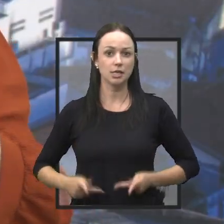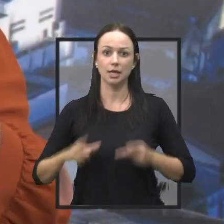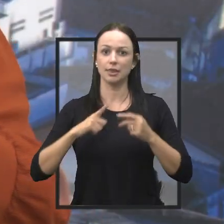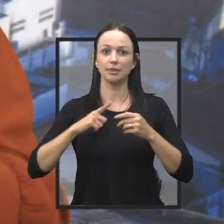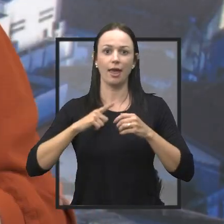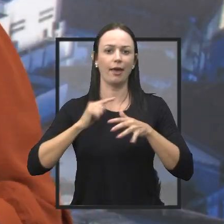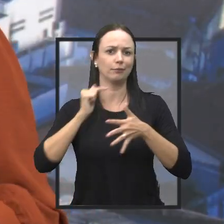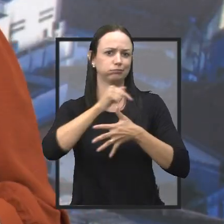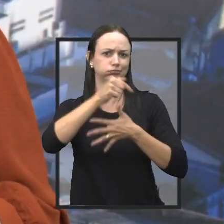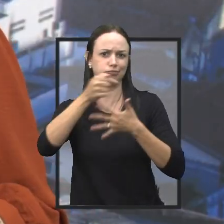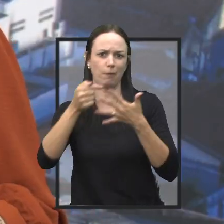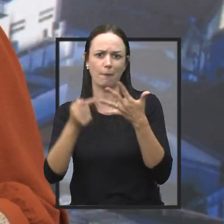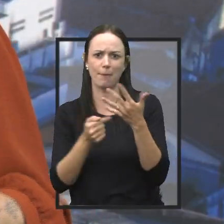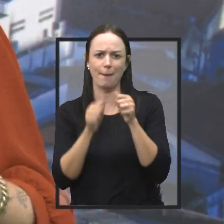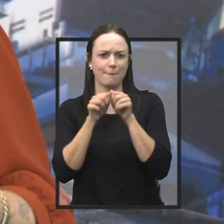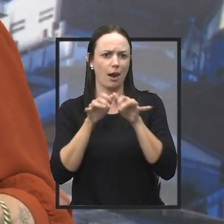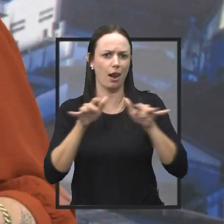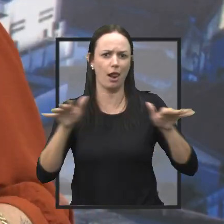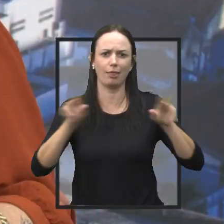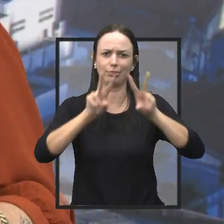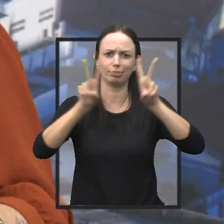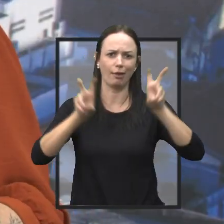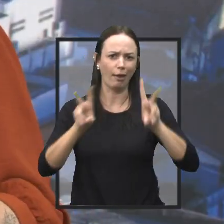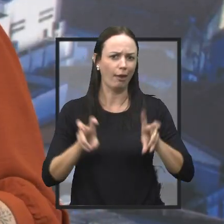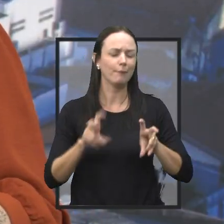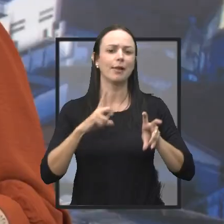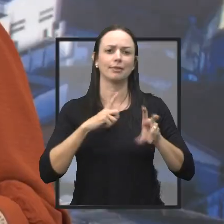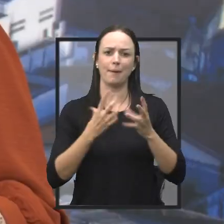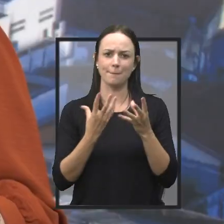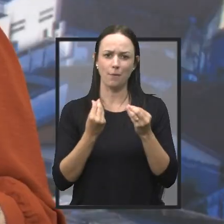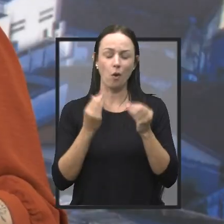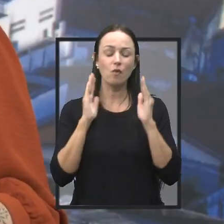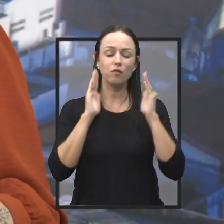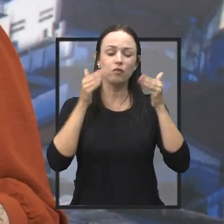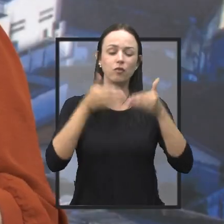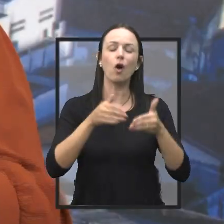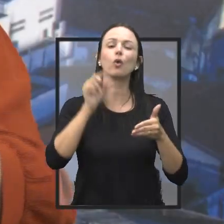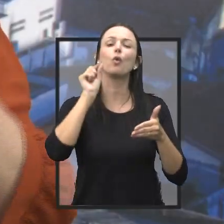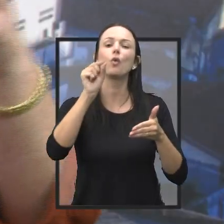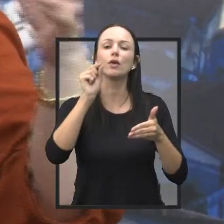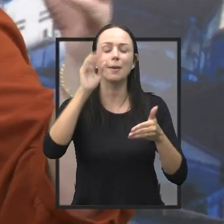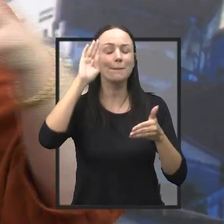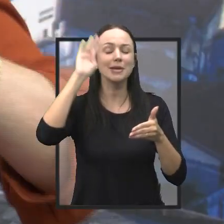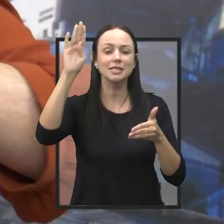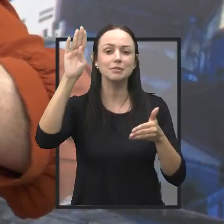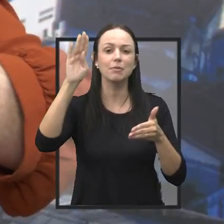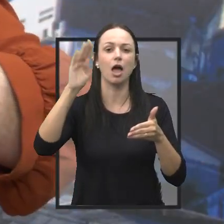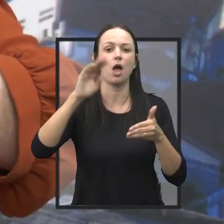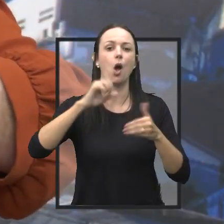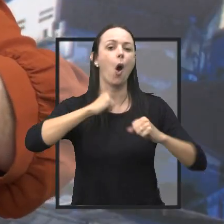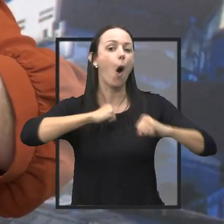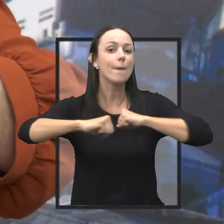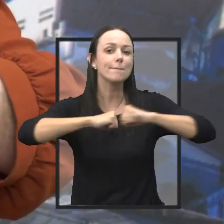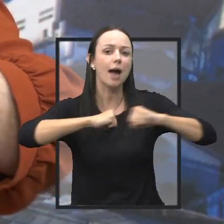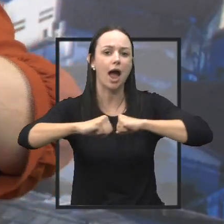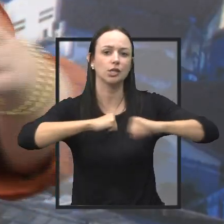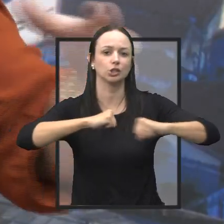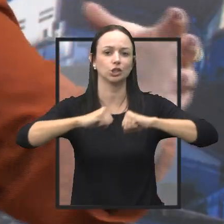podemos falar de muitas questões. E sim, o foco é o combate às violências vamos dizer